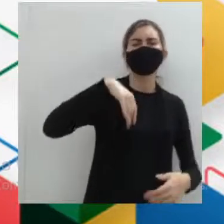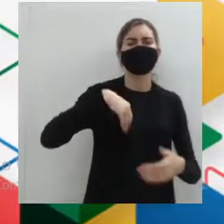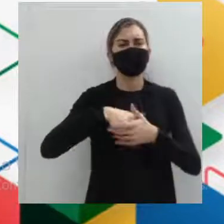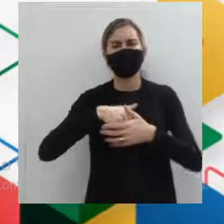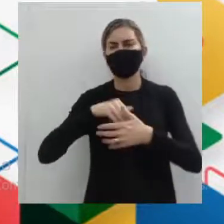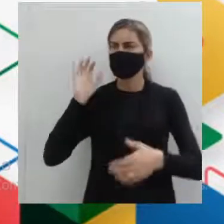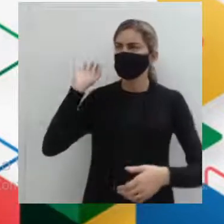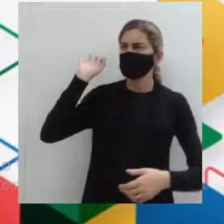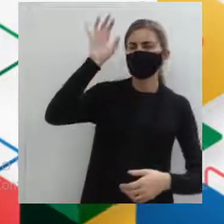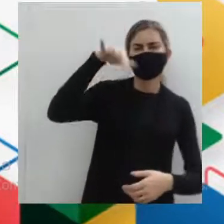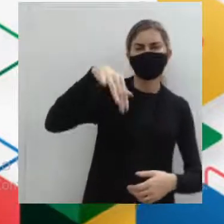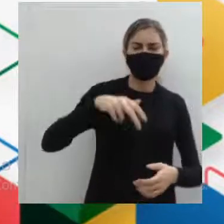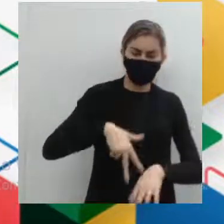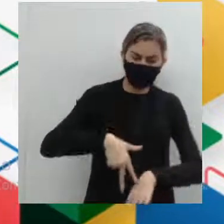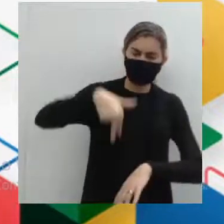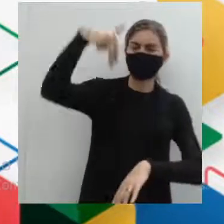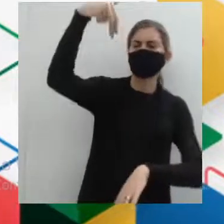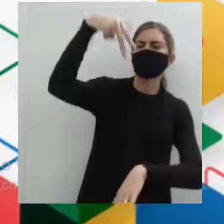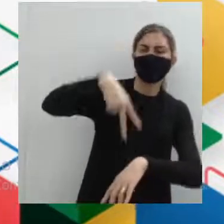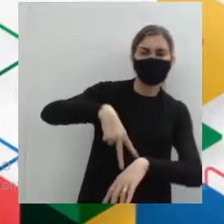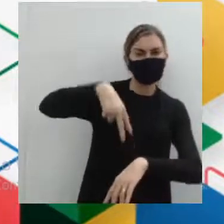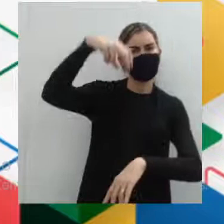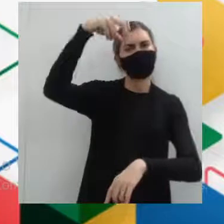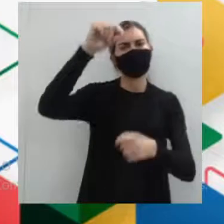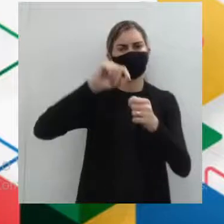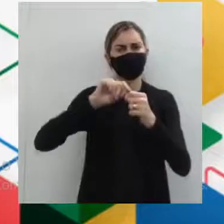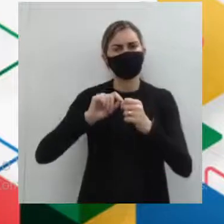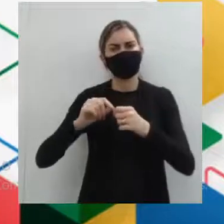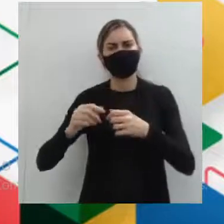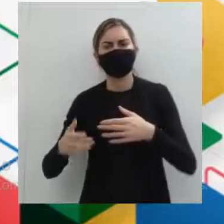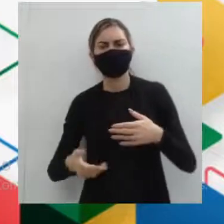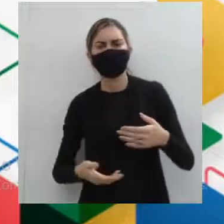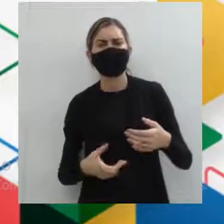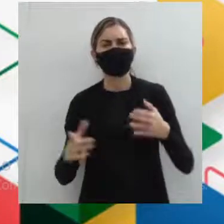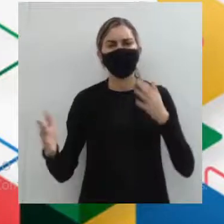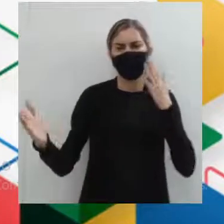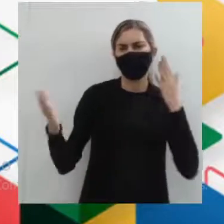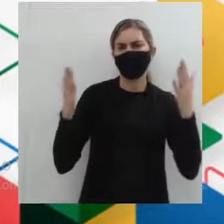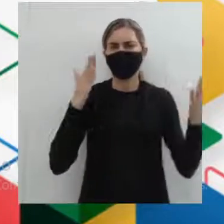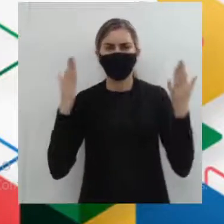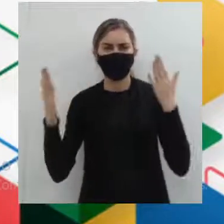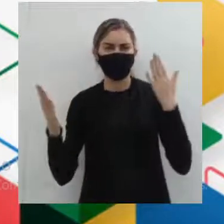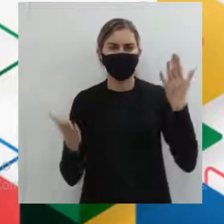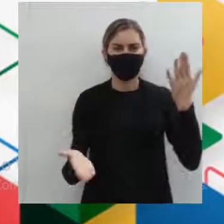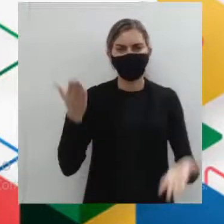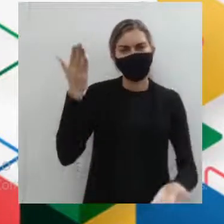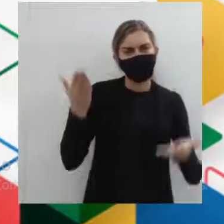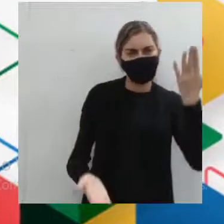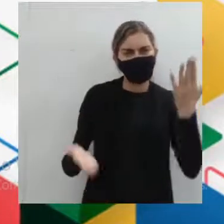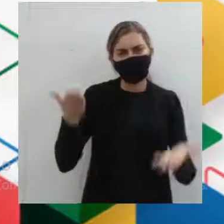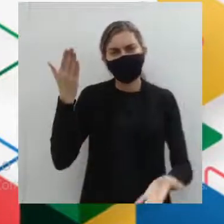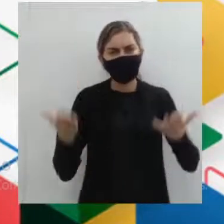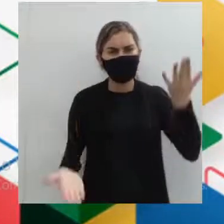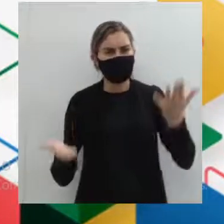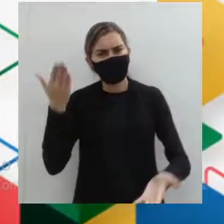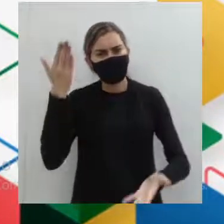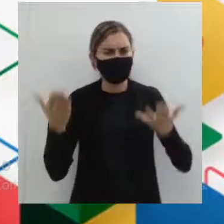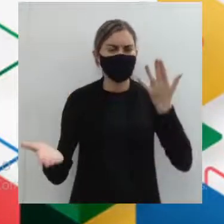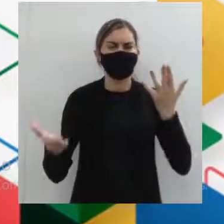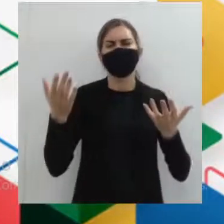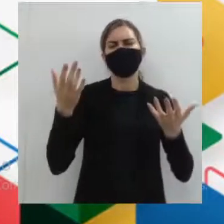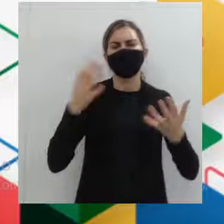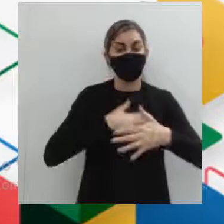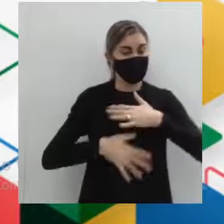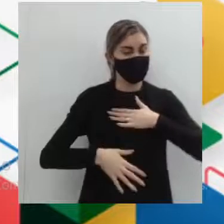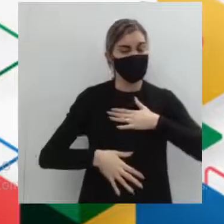bola, tem os saltos, né, para poder fazer o bloqueio, tem equilíbrio para quando retornar do bloqueio não perder o controle